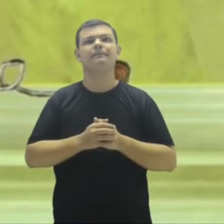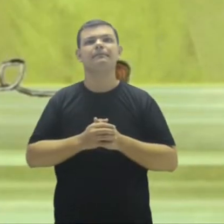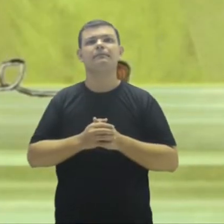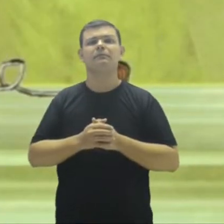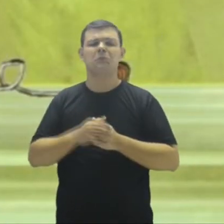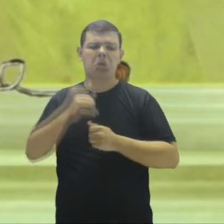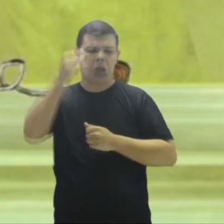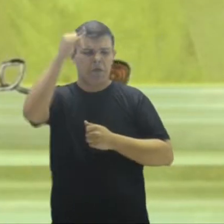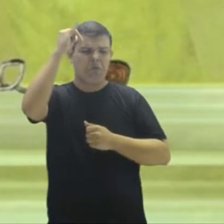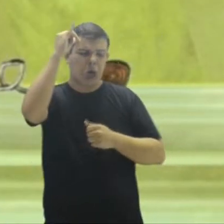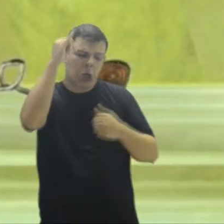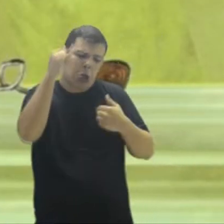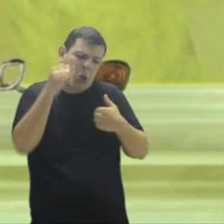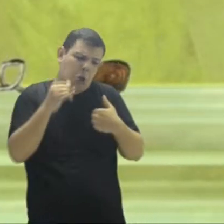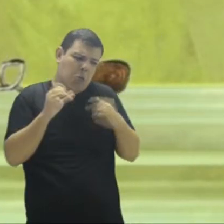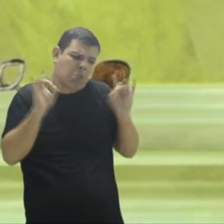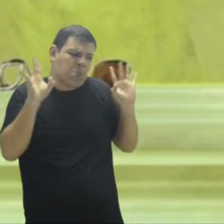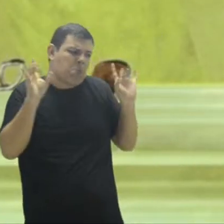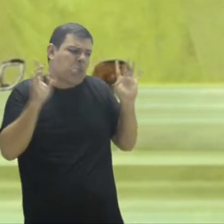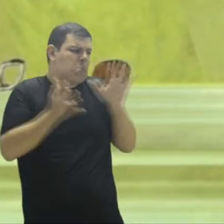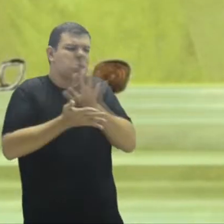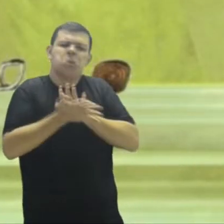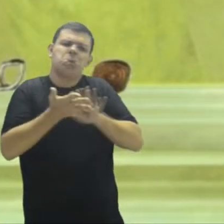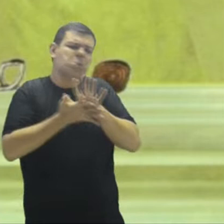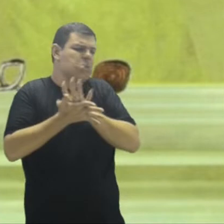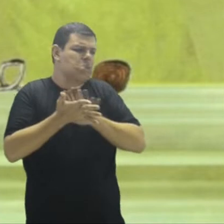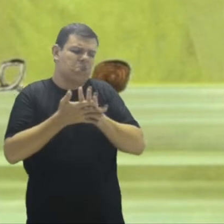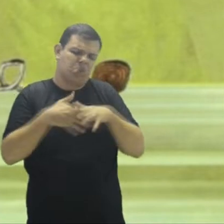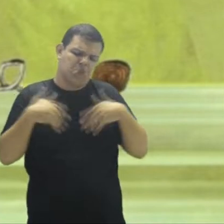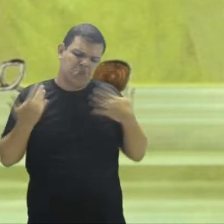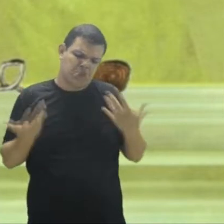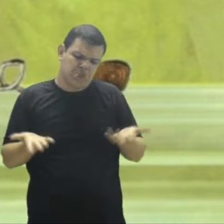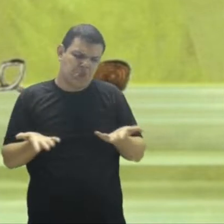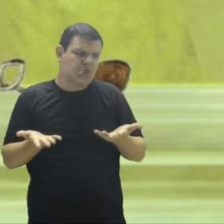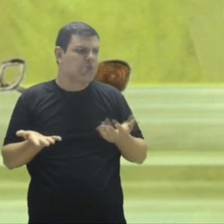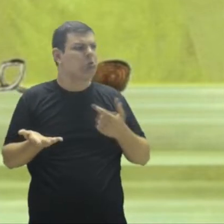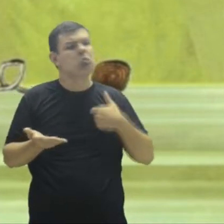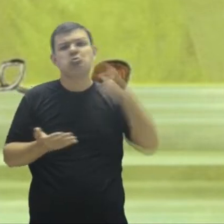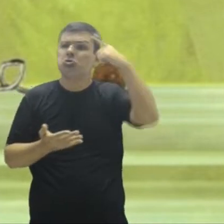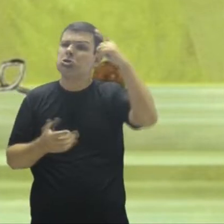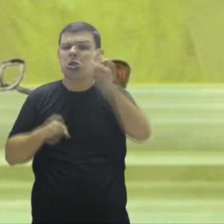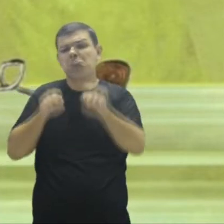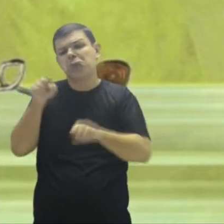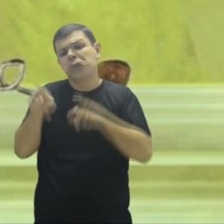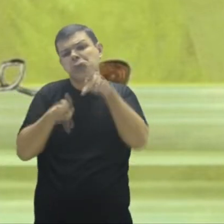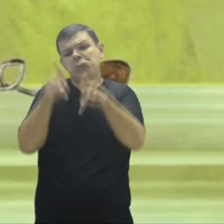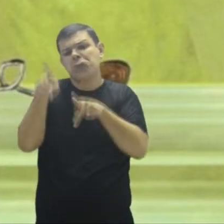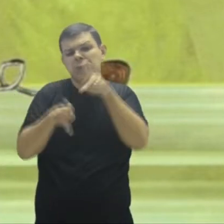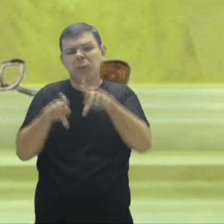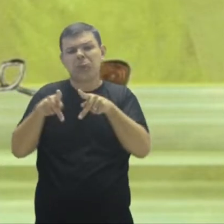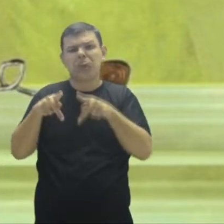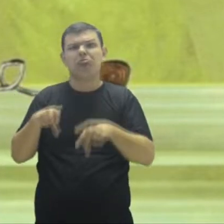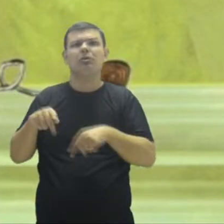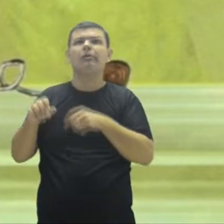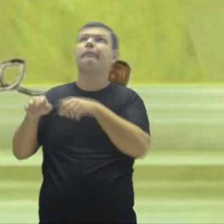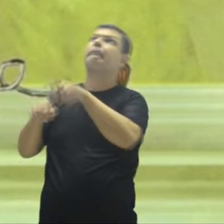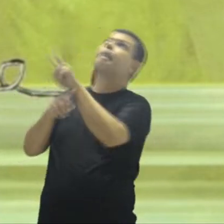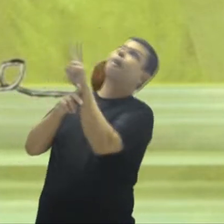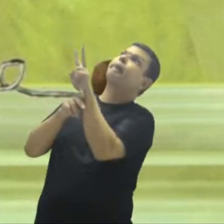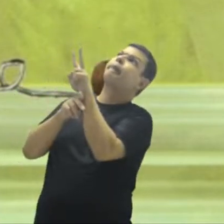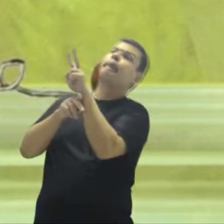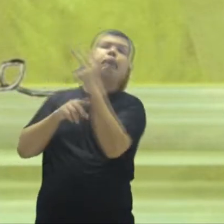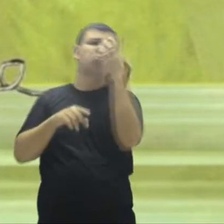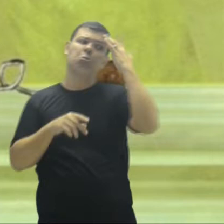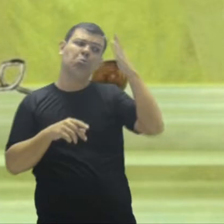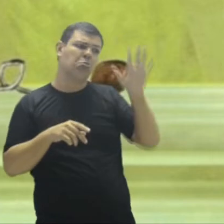É que eu não tenho nada de especial, disse Mimosa. Não sei andar de bicicleta e plantar bananeira como as outras vacas.